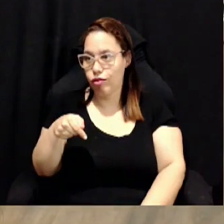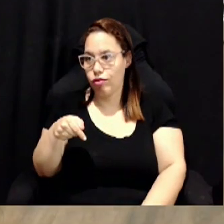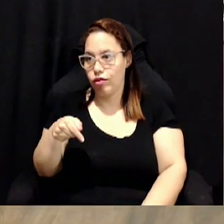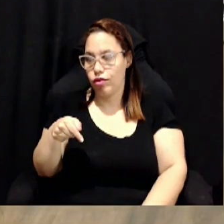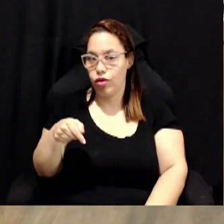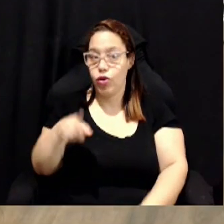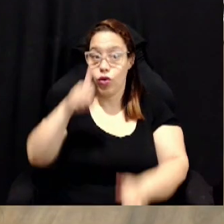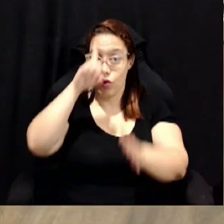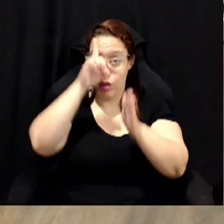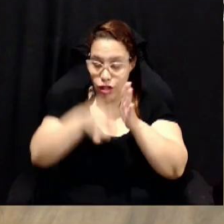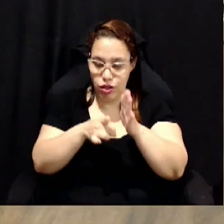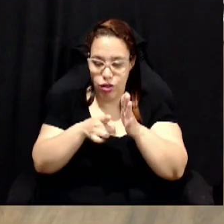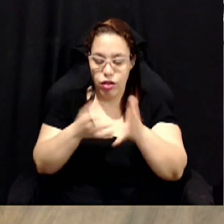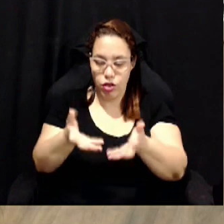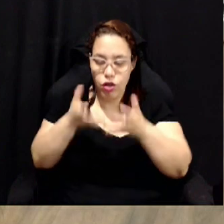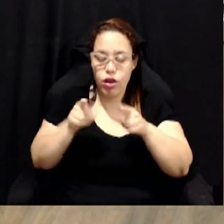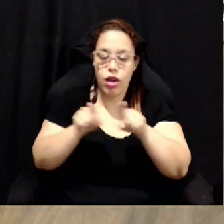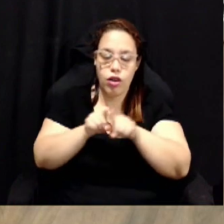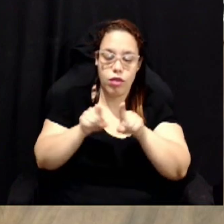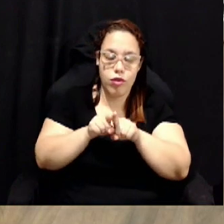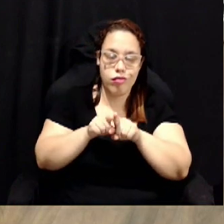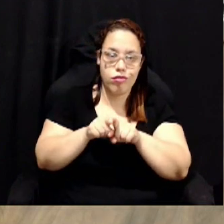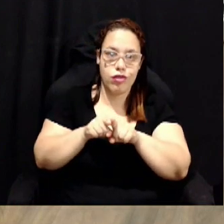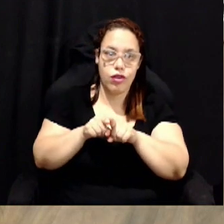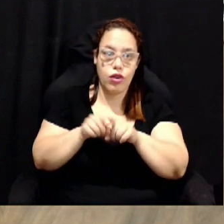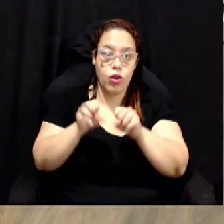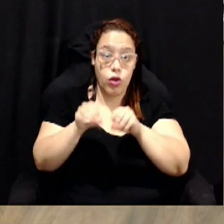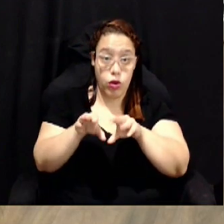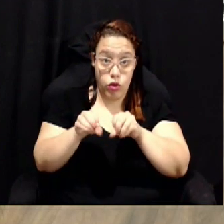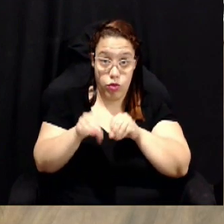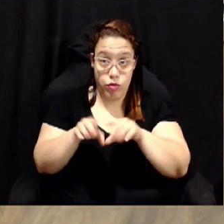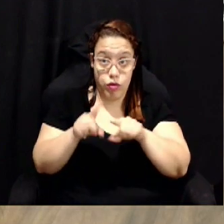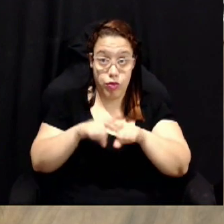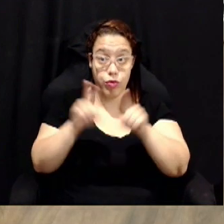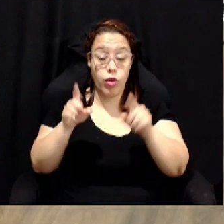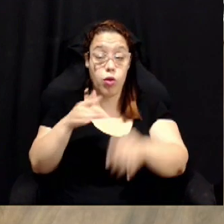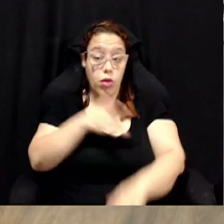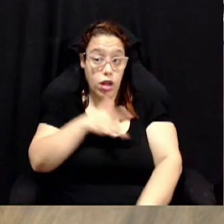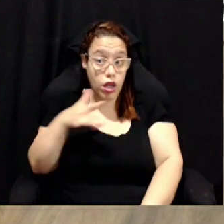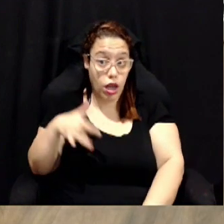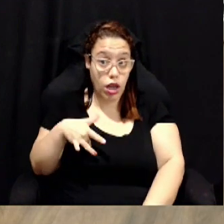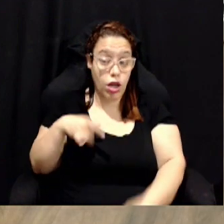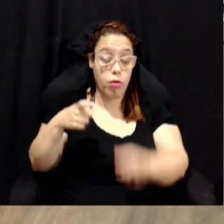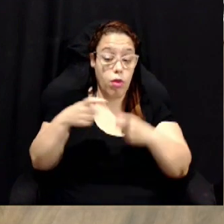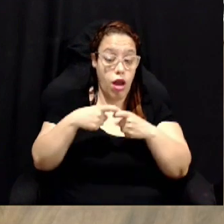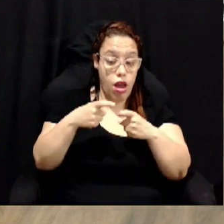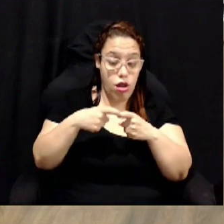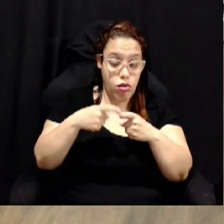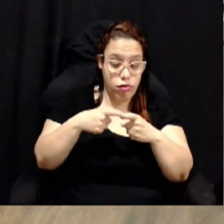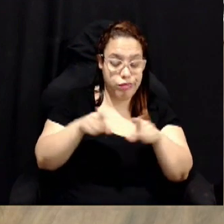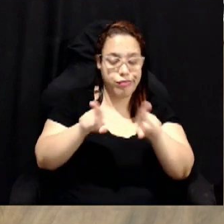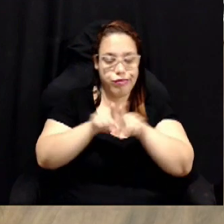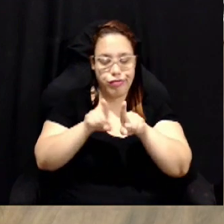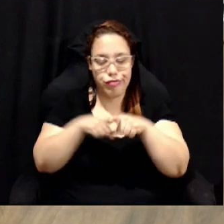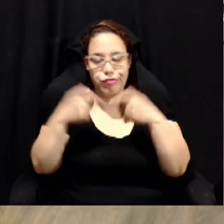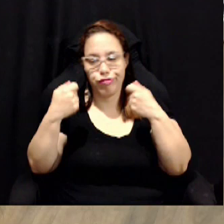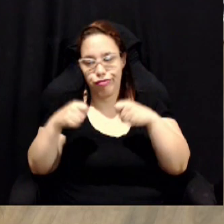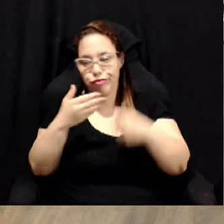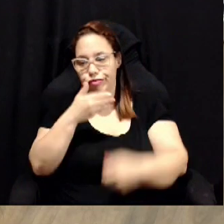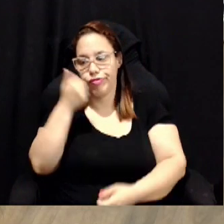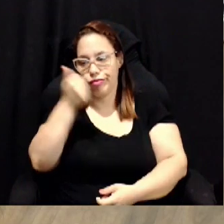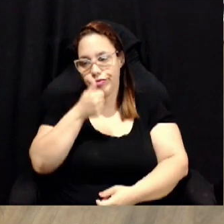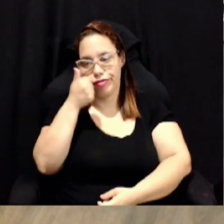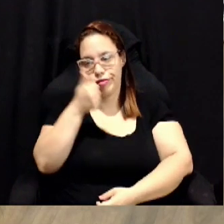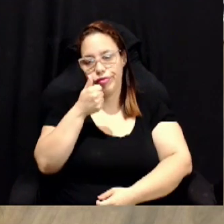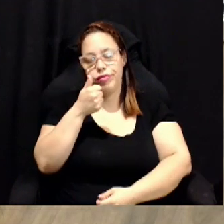diagnóstico eu quero também. A gente citou a parte de educação, mas a área de saúde, a área médica, também precisa melhorar, precisa também